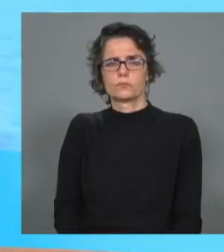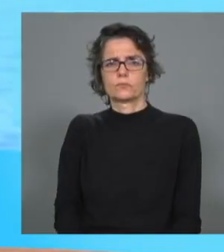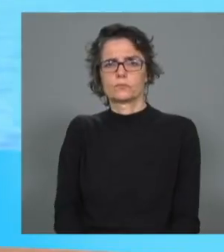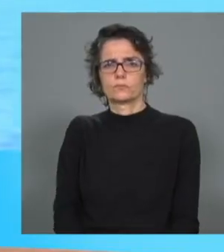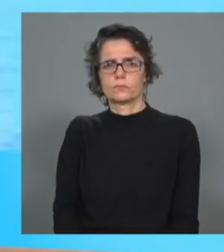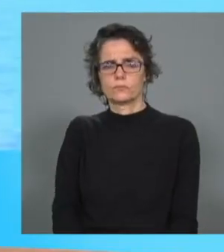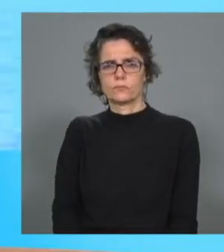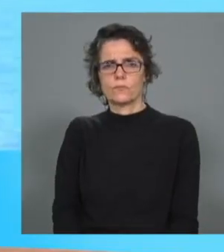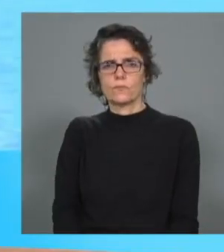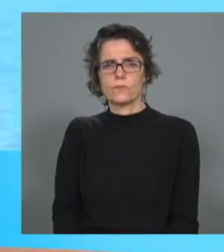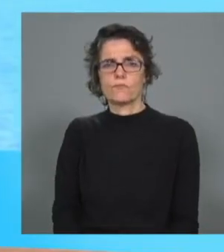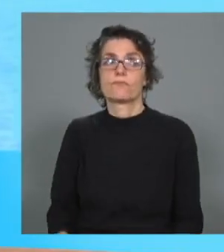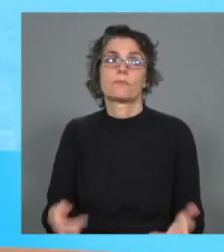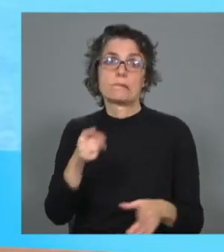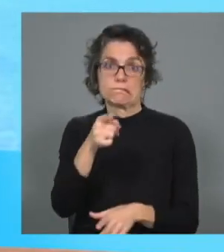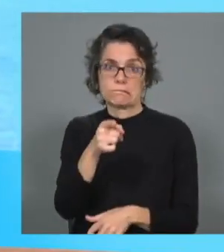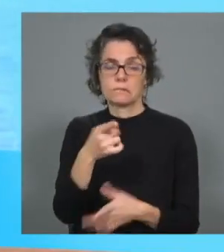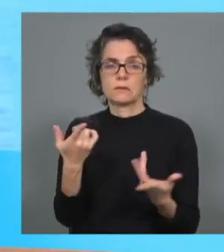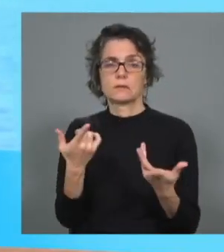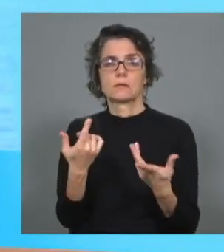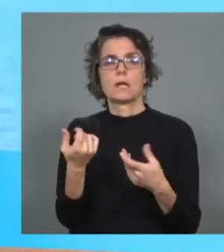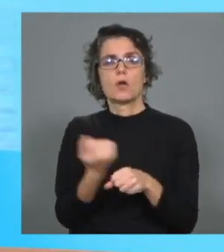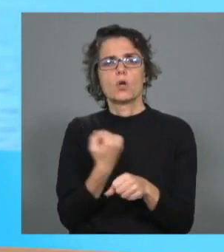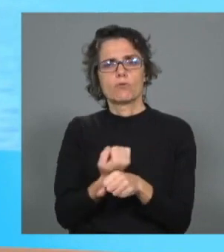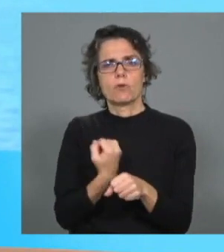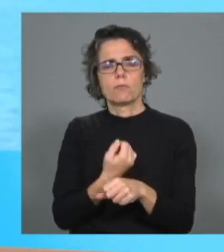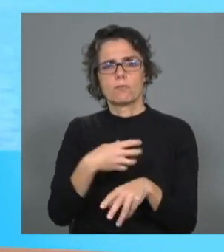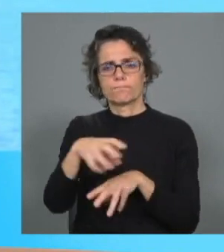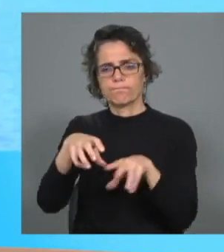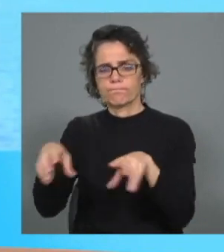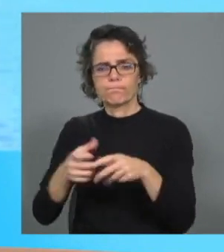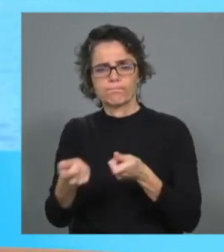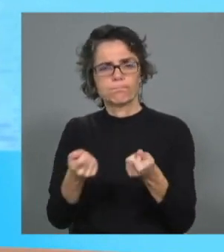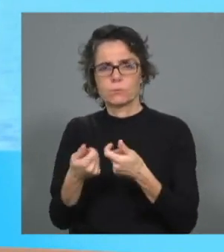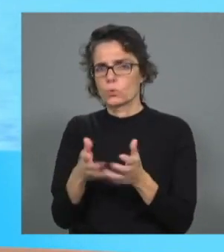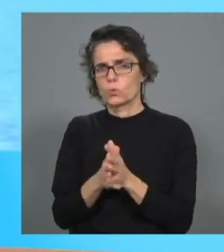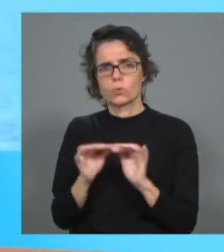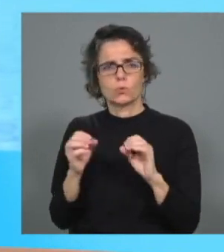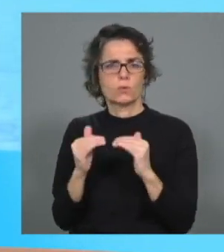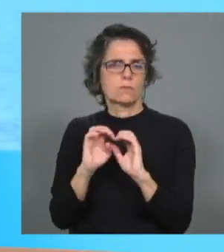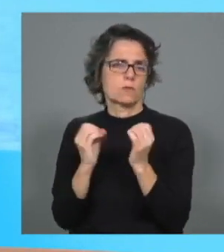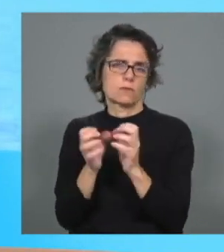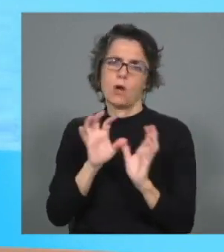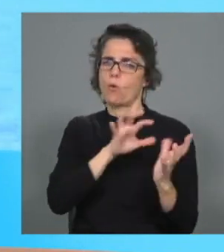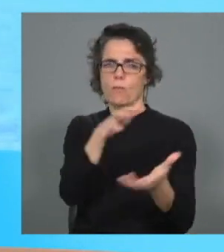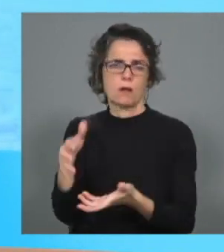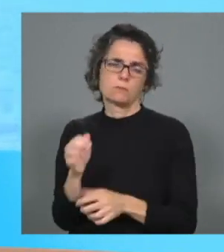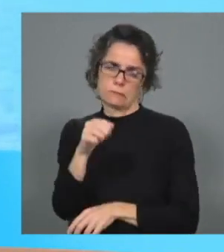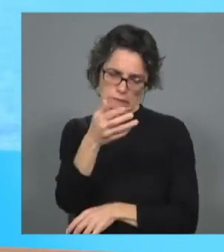Sim, há um trabalho de reordenamento, de reorganização da nossa sociedade. Não é? Sim, global, sim.